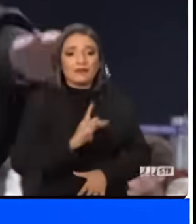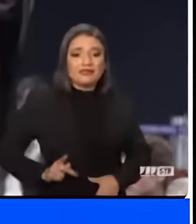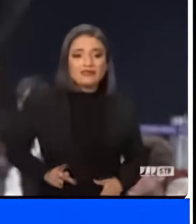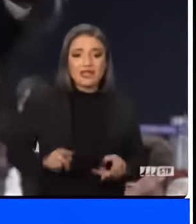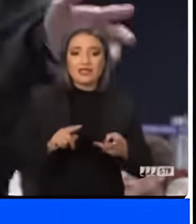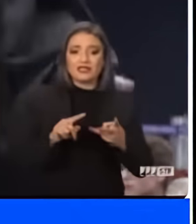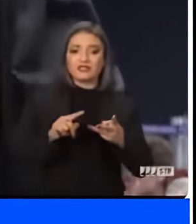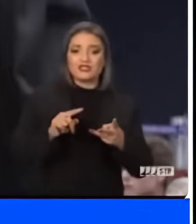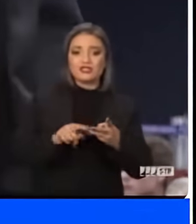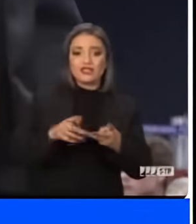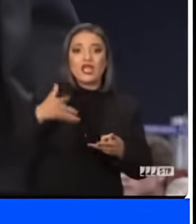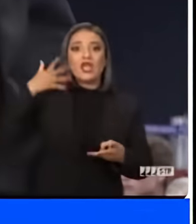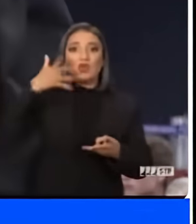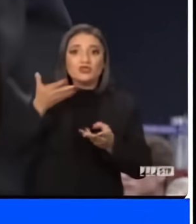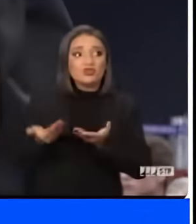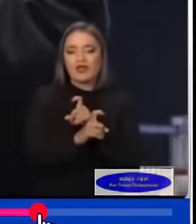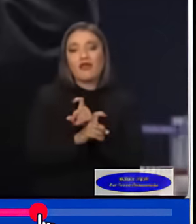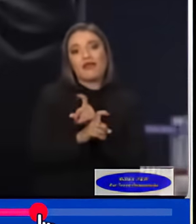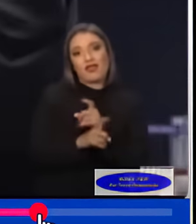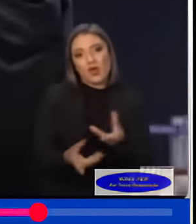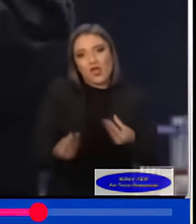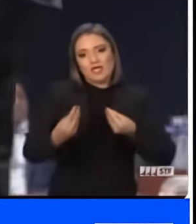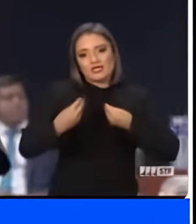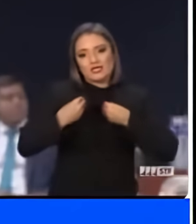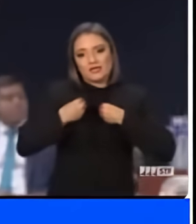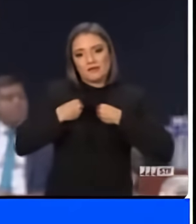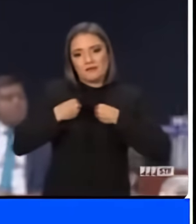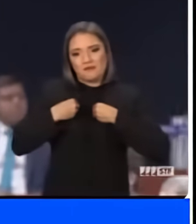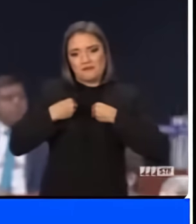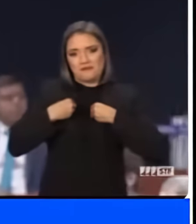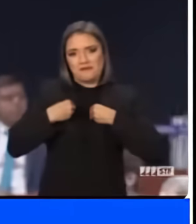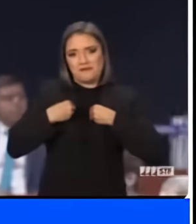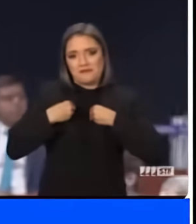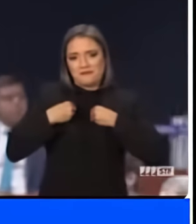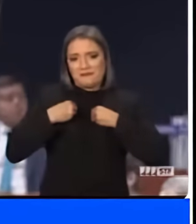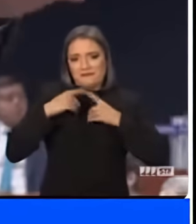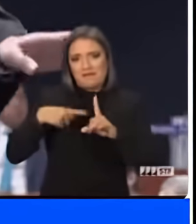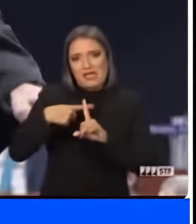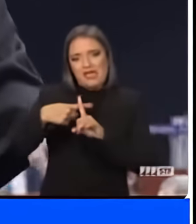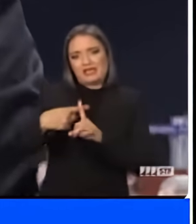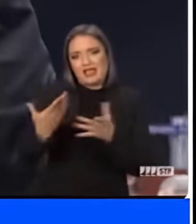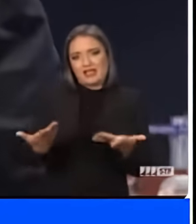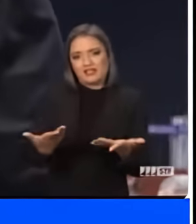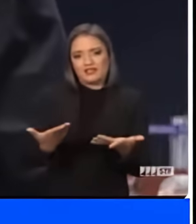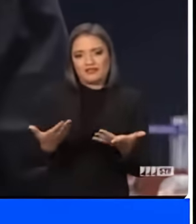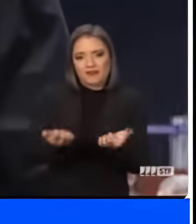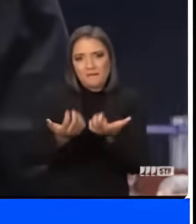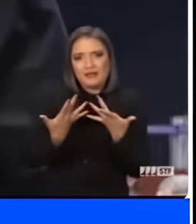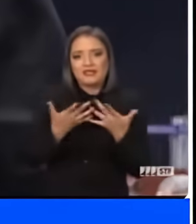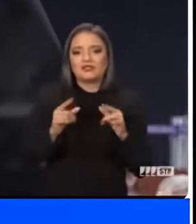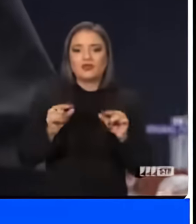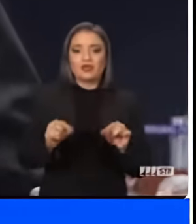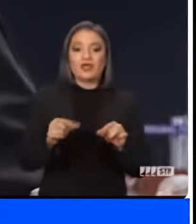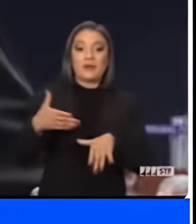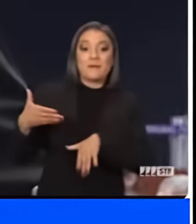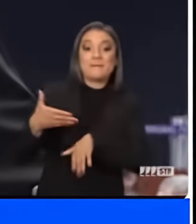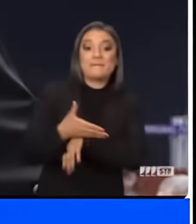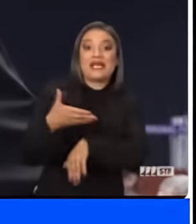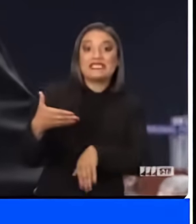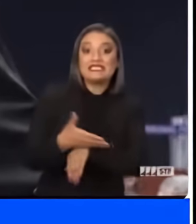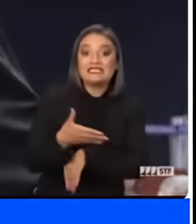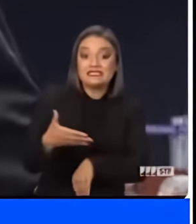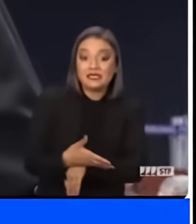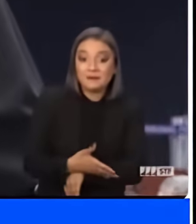entregou discurso para acabar com isso. E falo aqui sem qualquer ironia, de participar